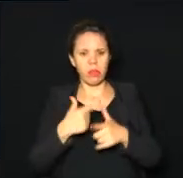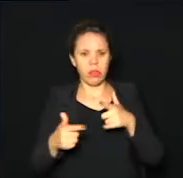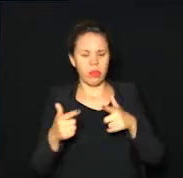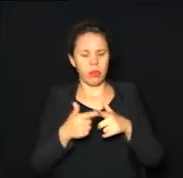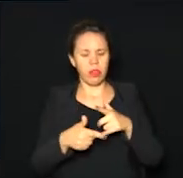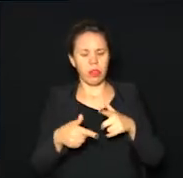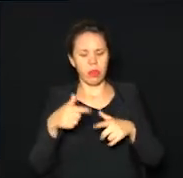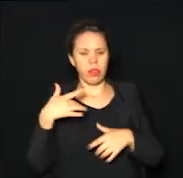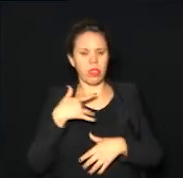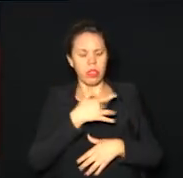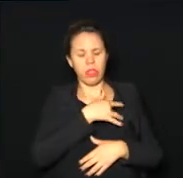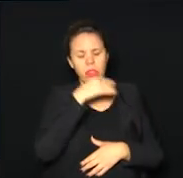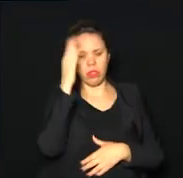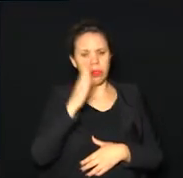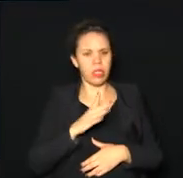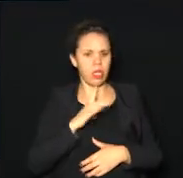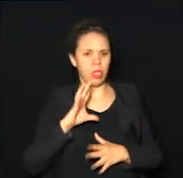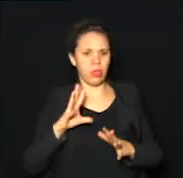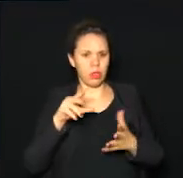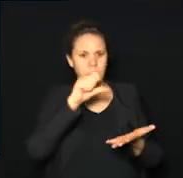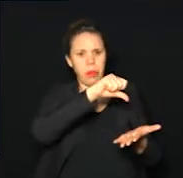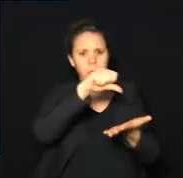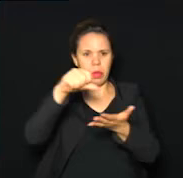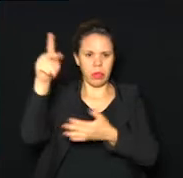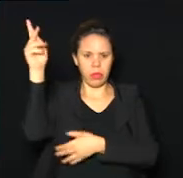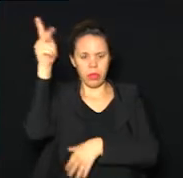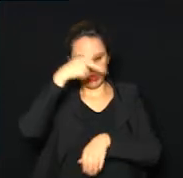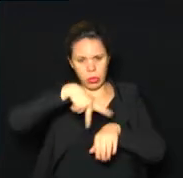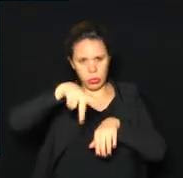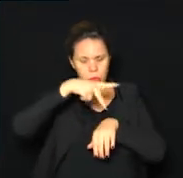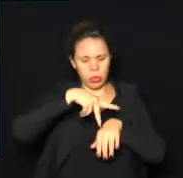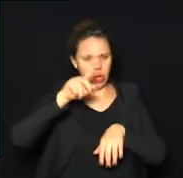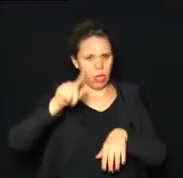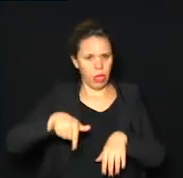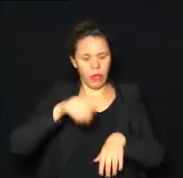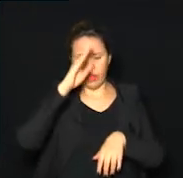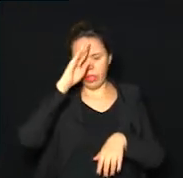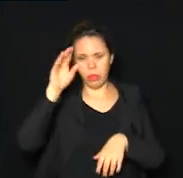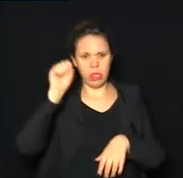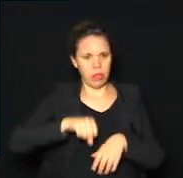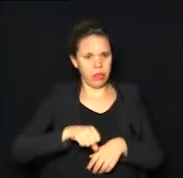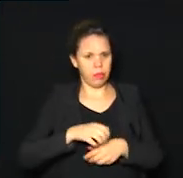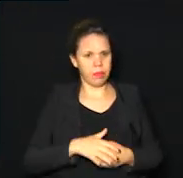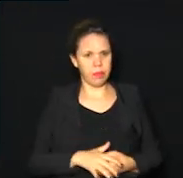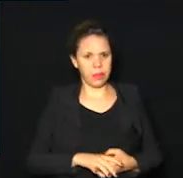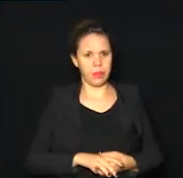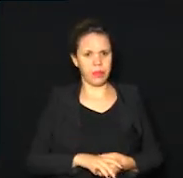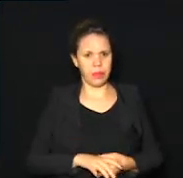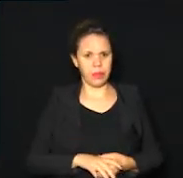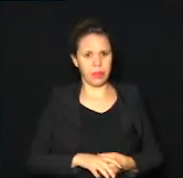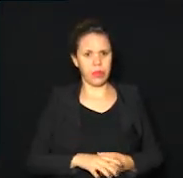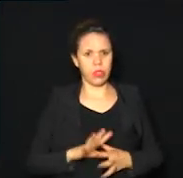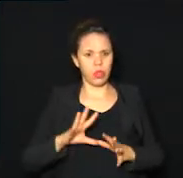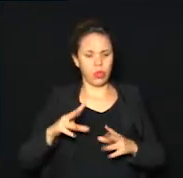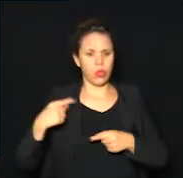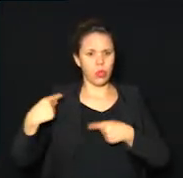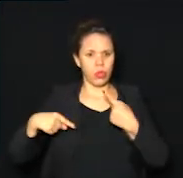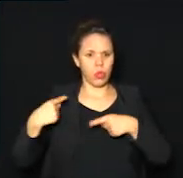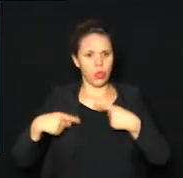no Brasil, e como tem acontecido em todo o país, né? E é fundamental, sim, que os parlamentares dessa